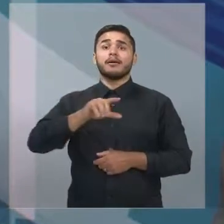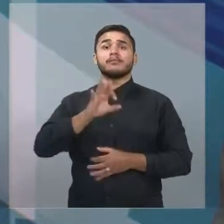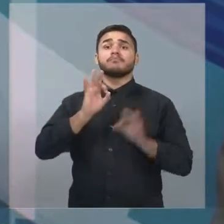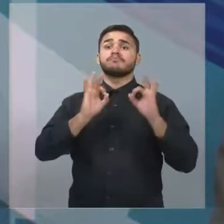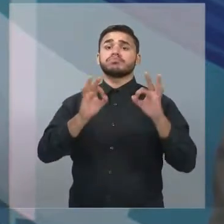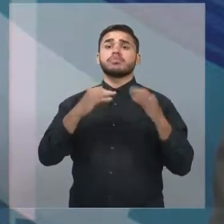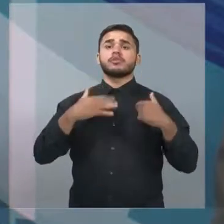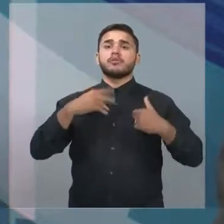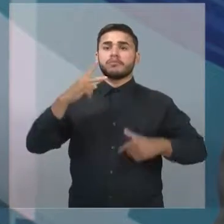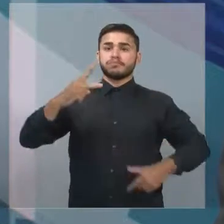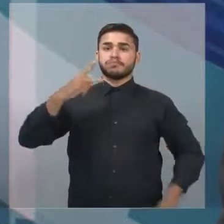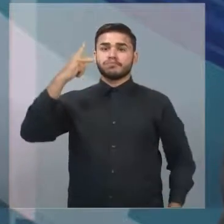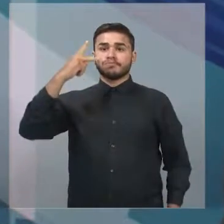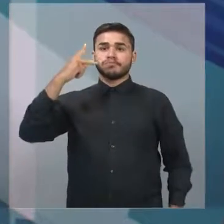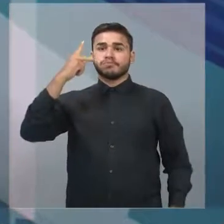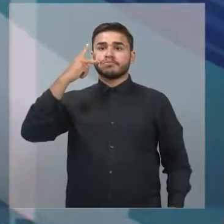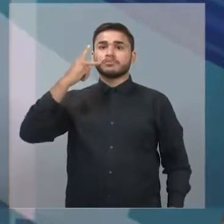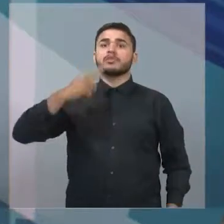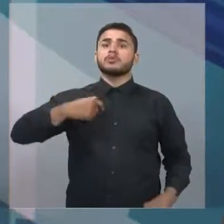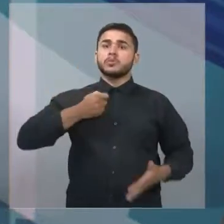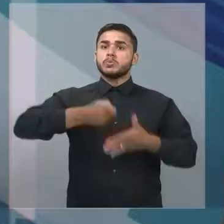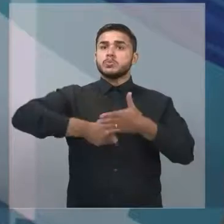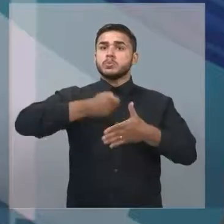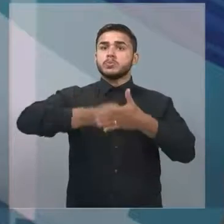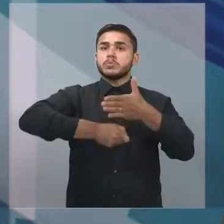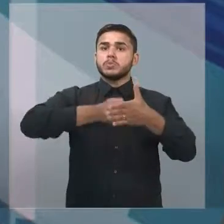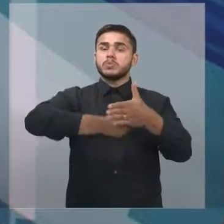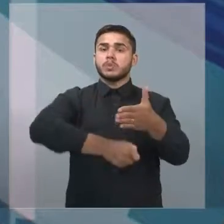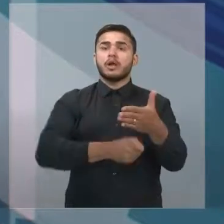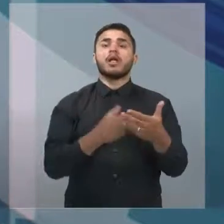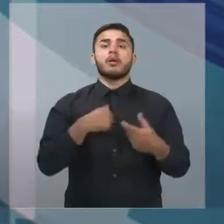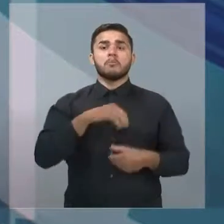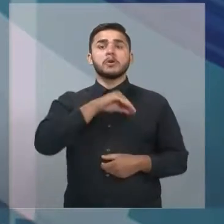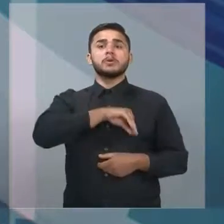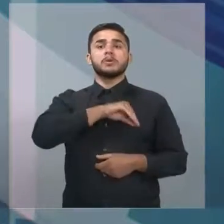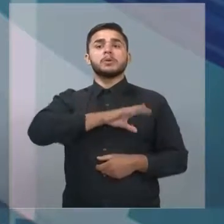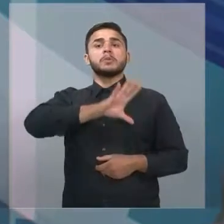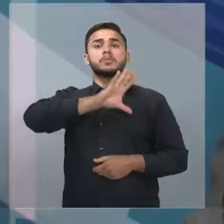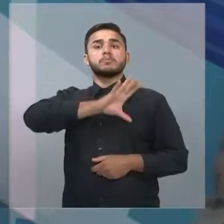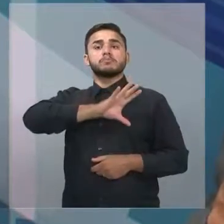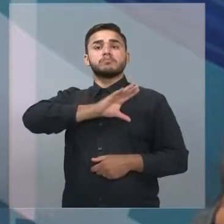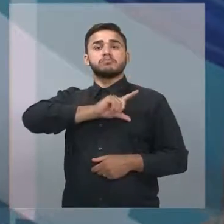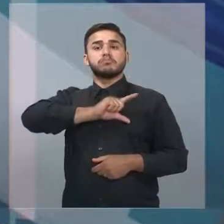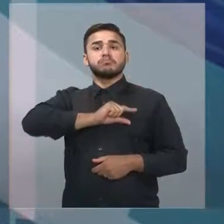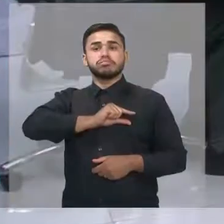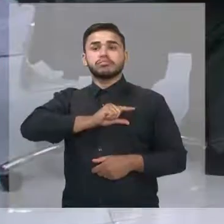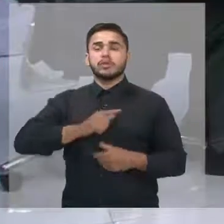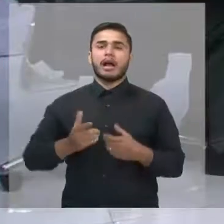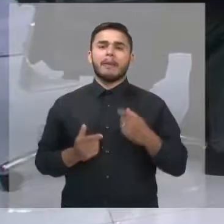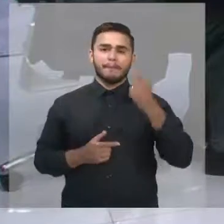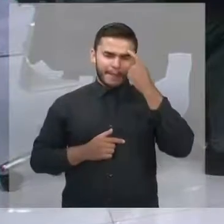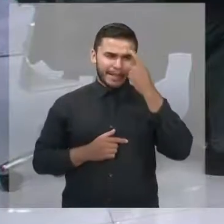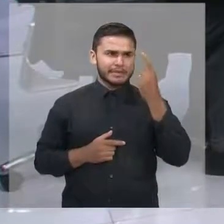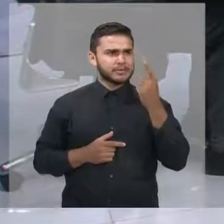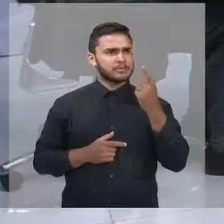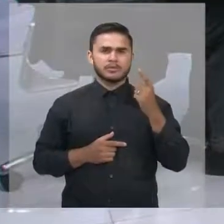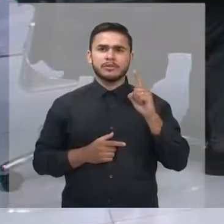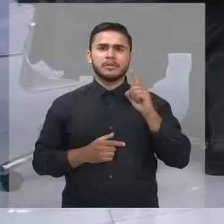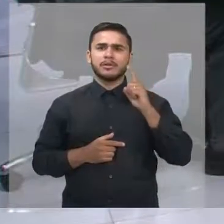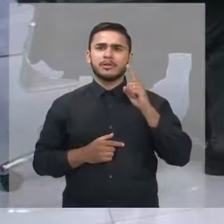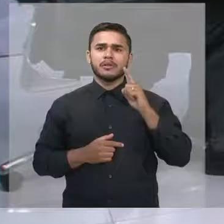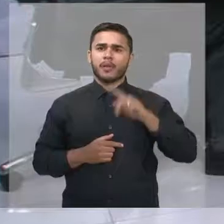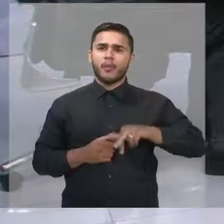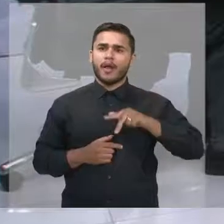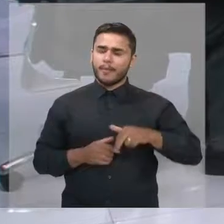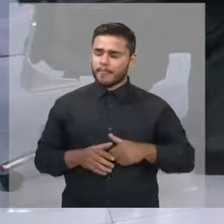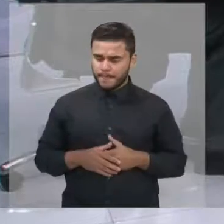mas com base no poder de pressão das corporações. E isso é desigualdade. É o seguinte,